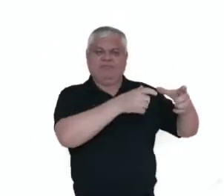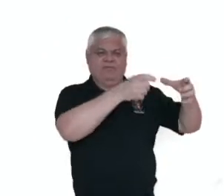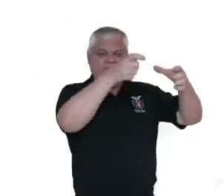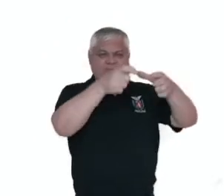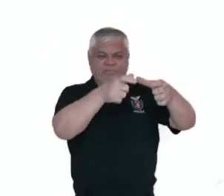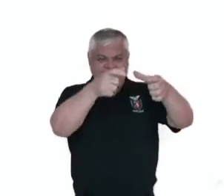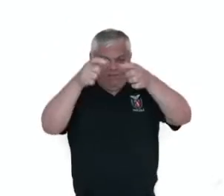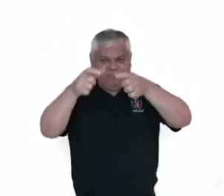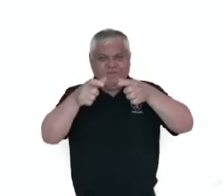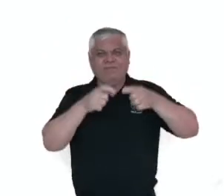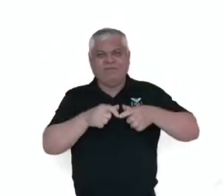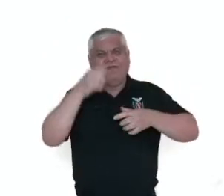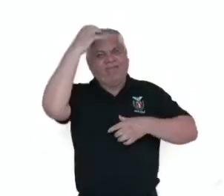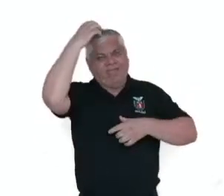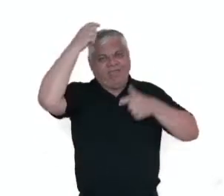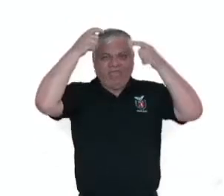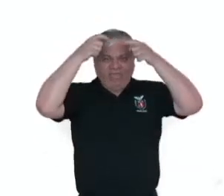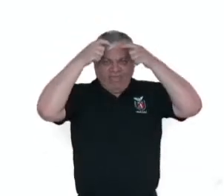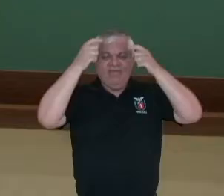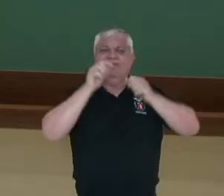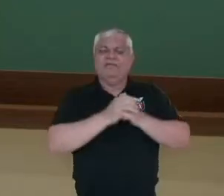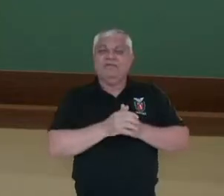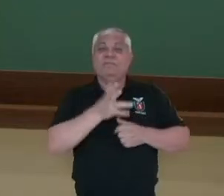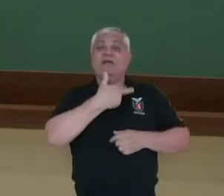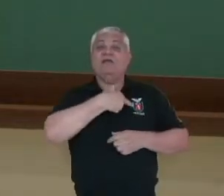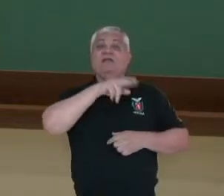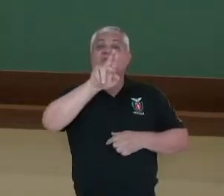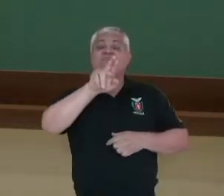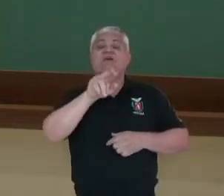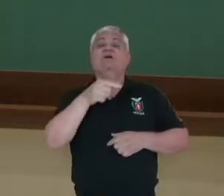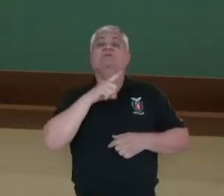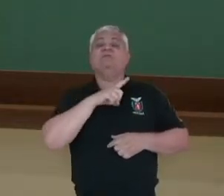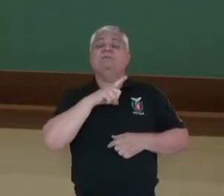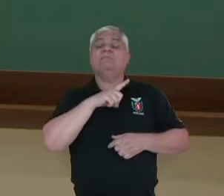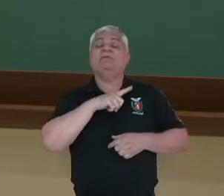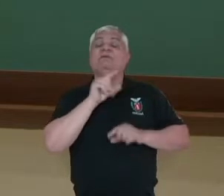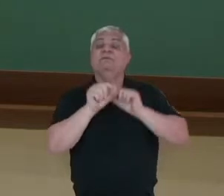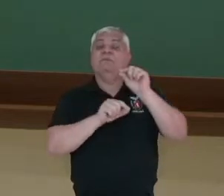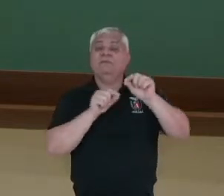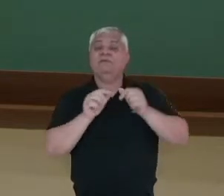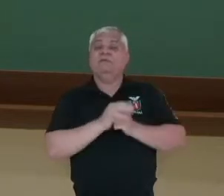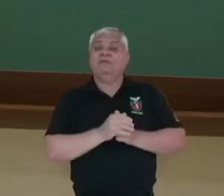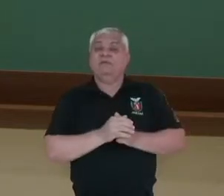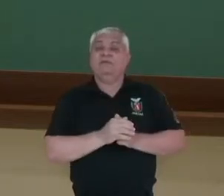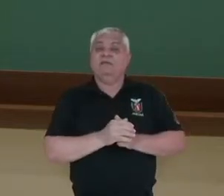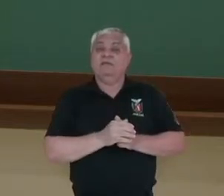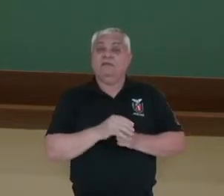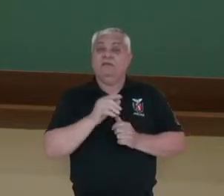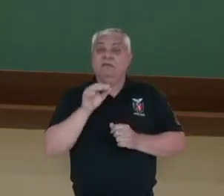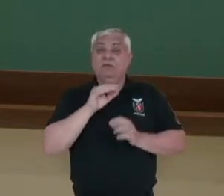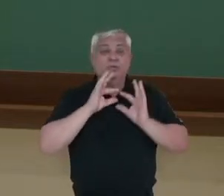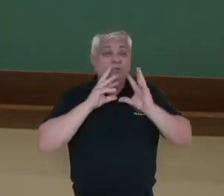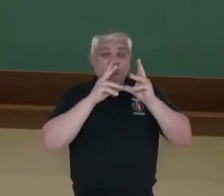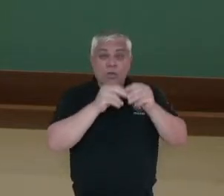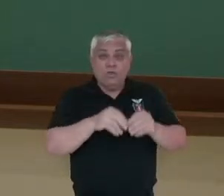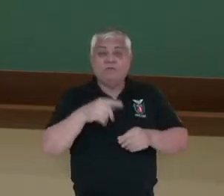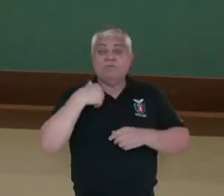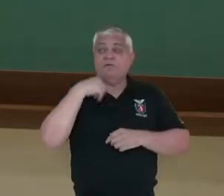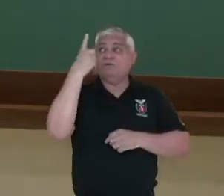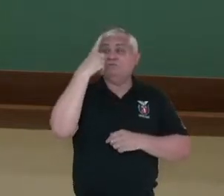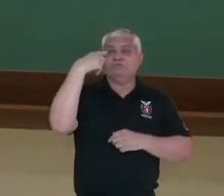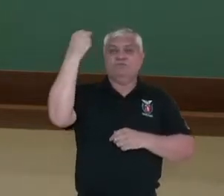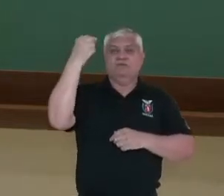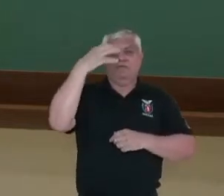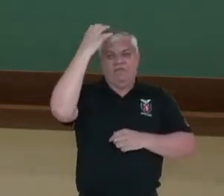para geração, e o fundamento religioso, o direito divino, essa ideia de que os reis foram escolhidos